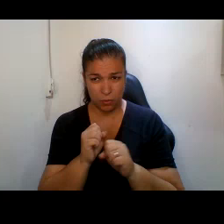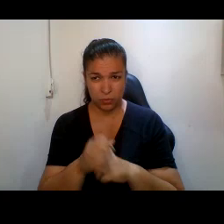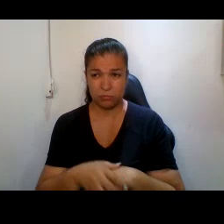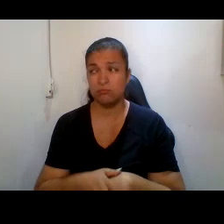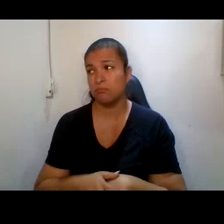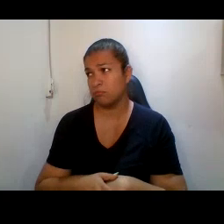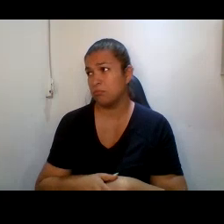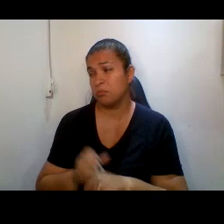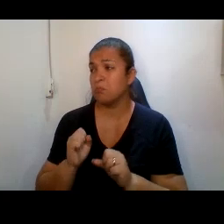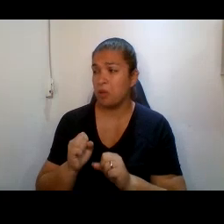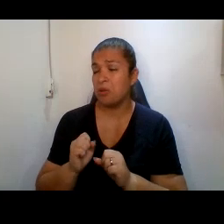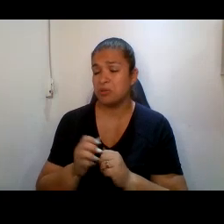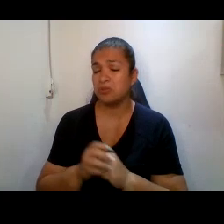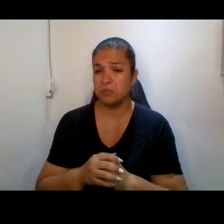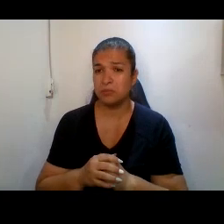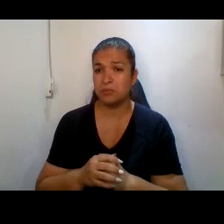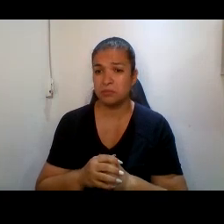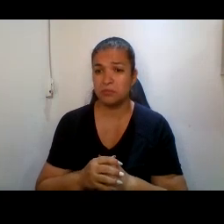Pode.